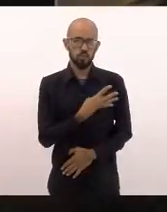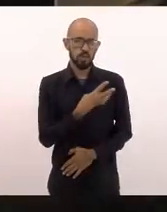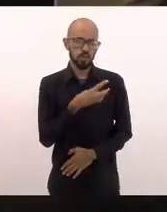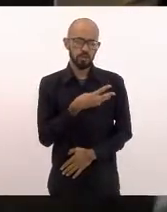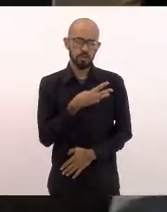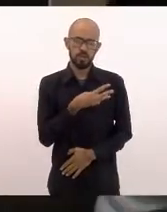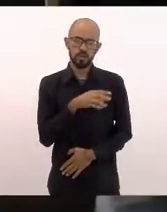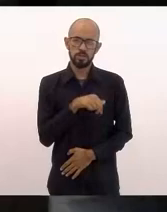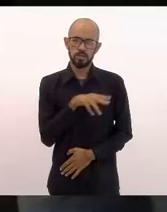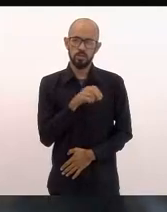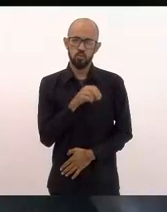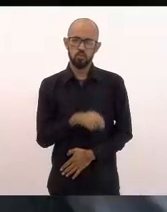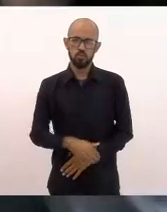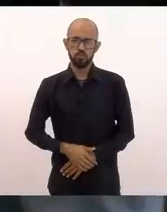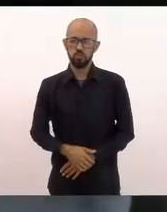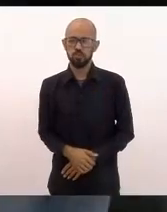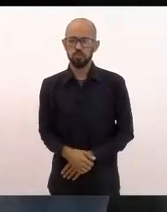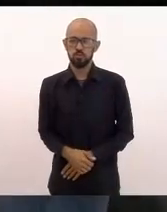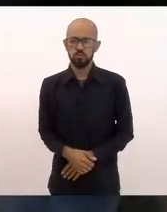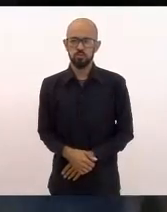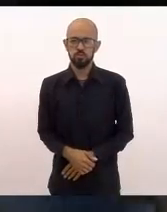43 não.